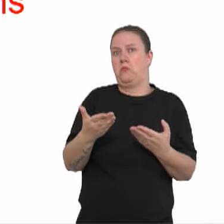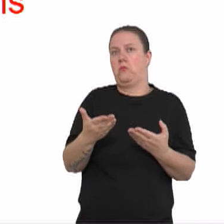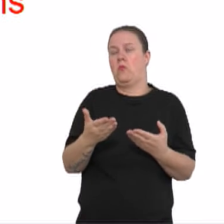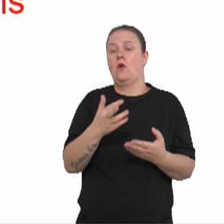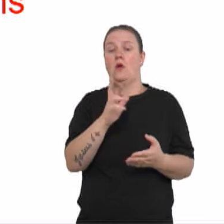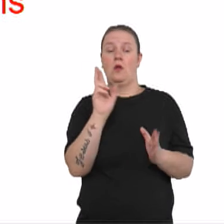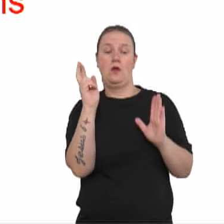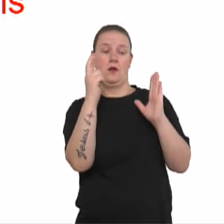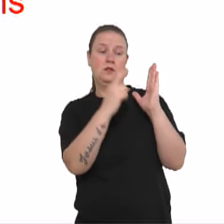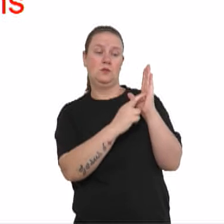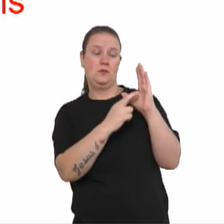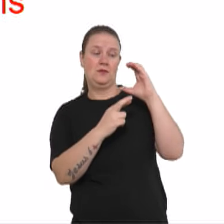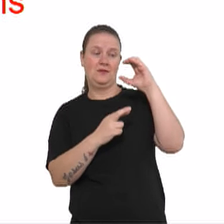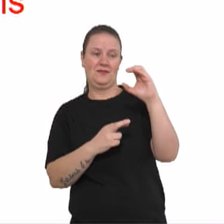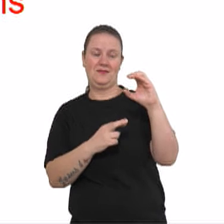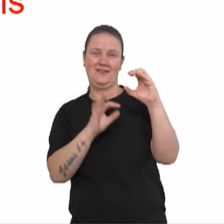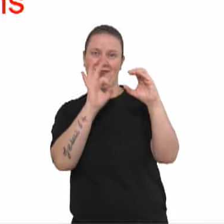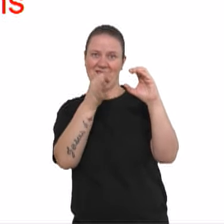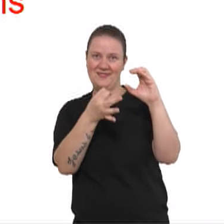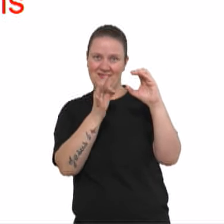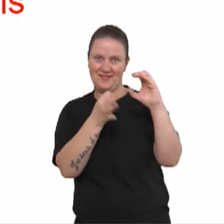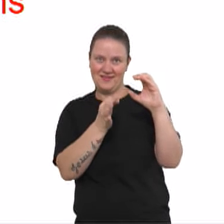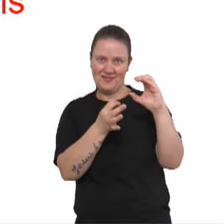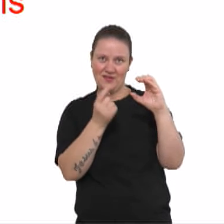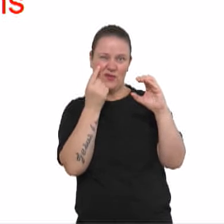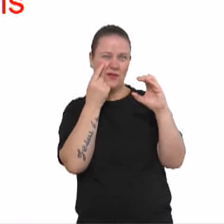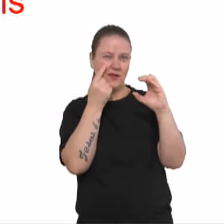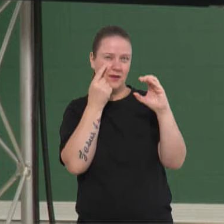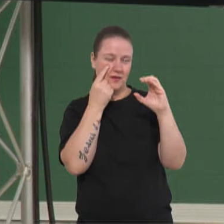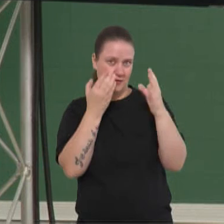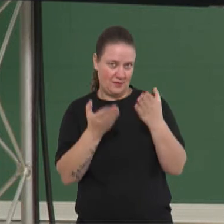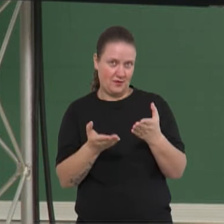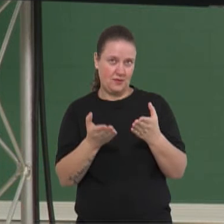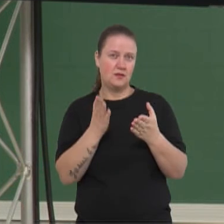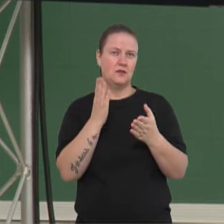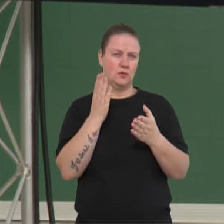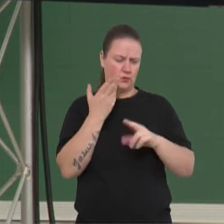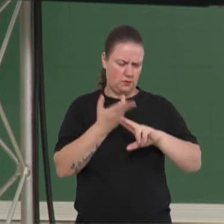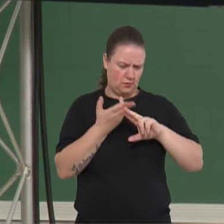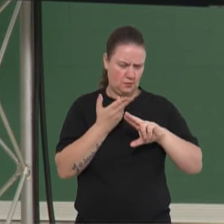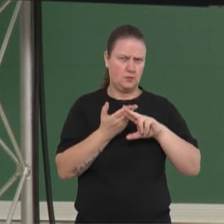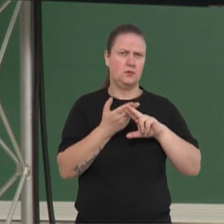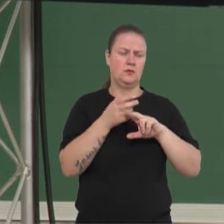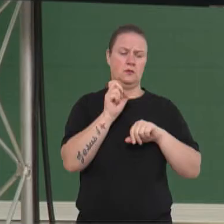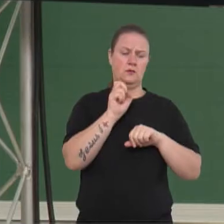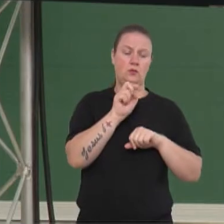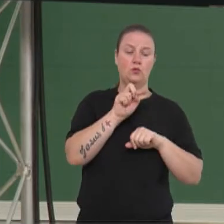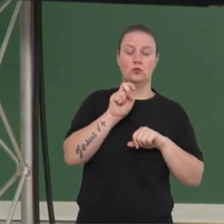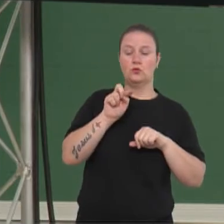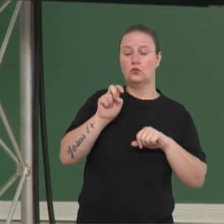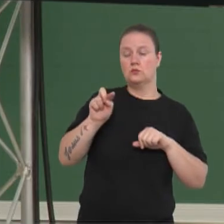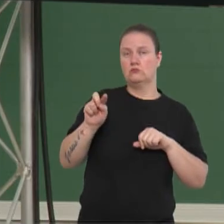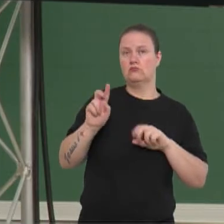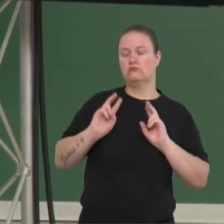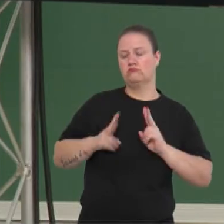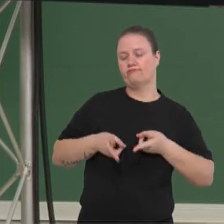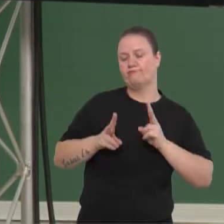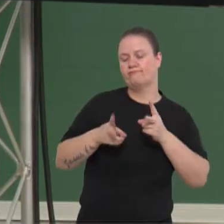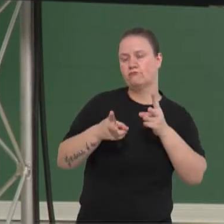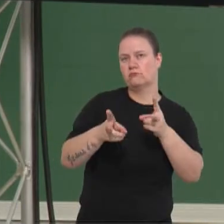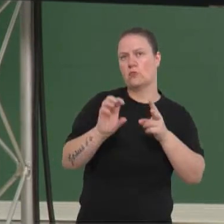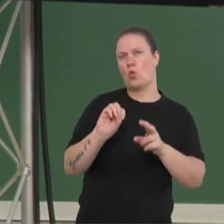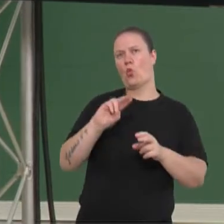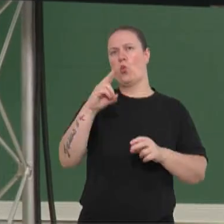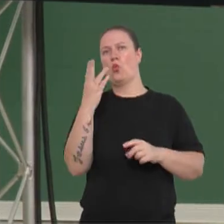Acertou quem colocou a letra C. Vejam, nós usamos sim as reticências para dar continuidade ou